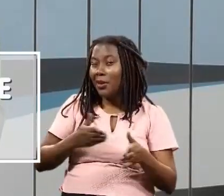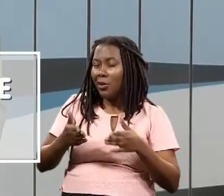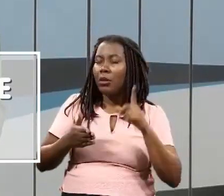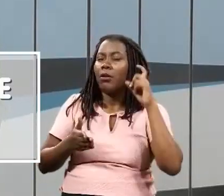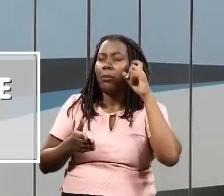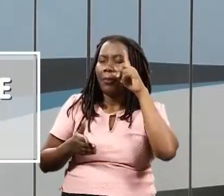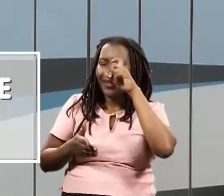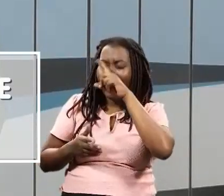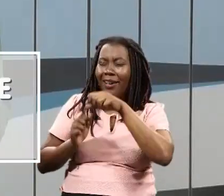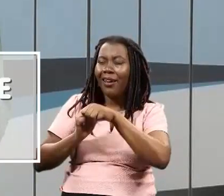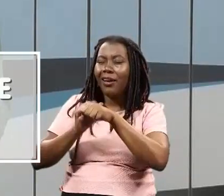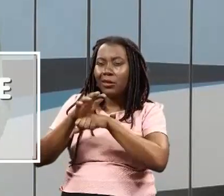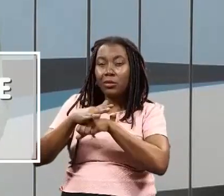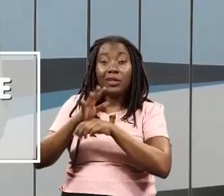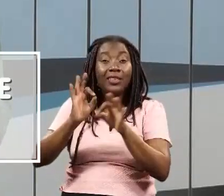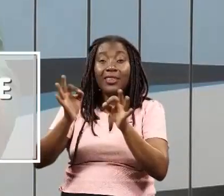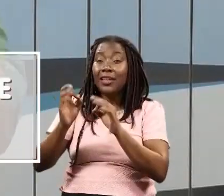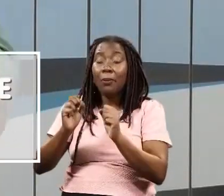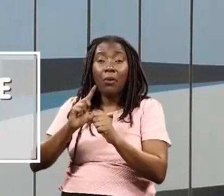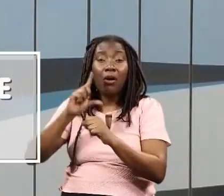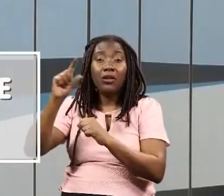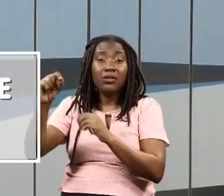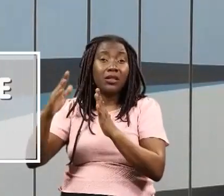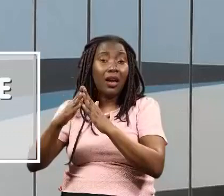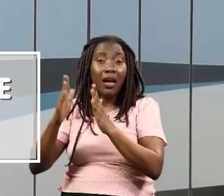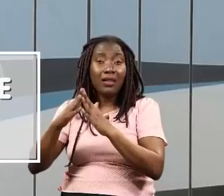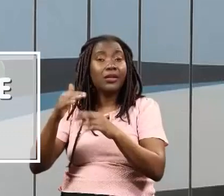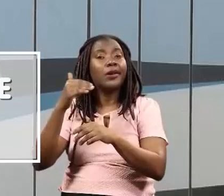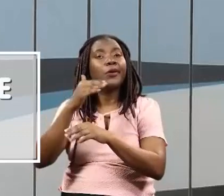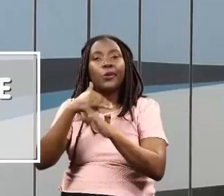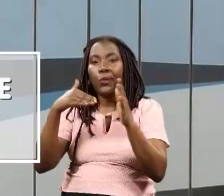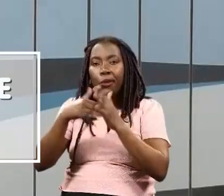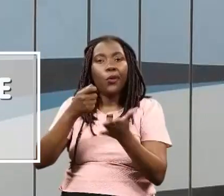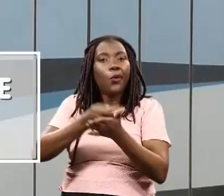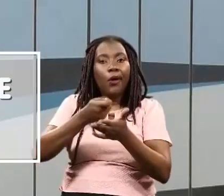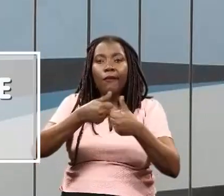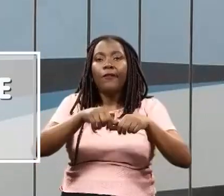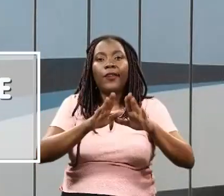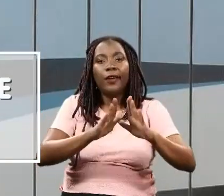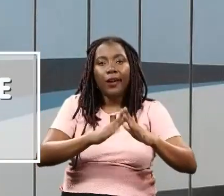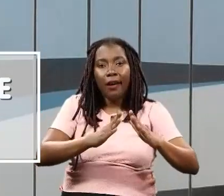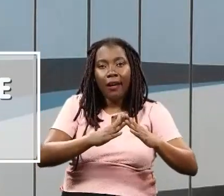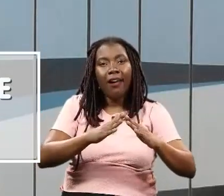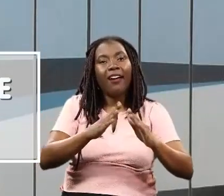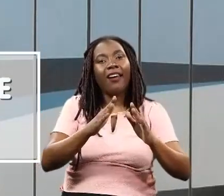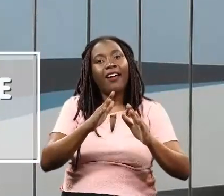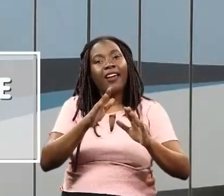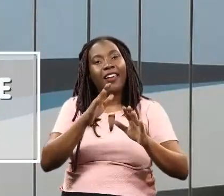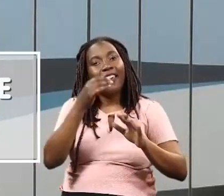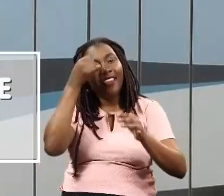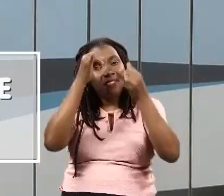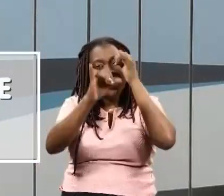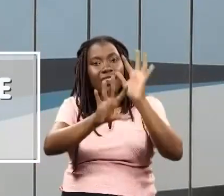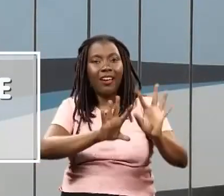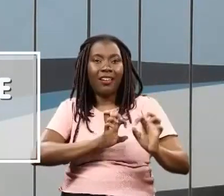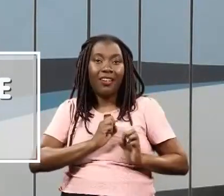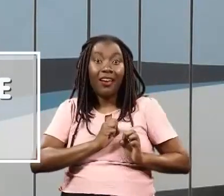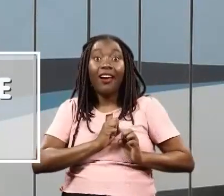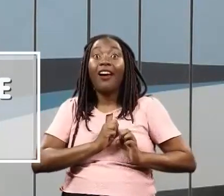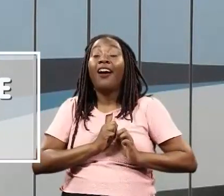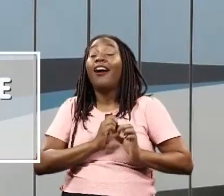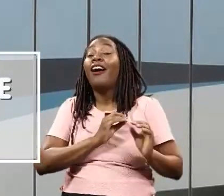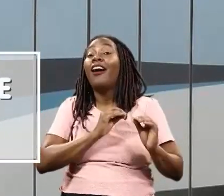pandemia. Ninguém podia sair de casa. Sim. Todo mundo tinha que ficar de quarentena para evitar o contágio. Fomos todos para onde? Celular. Para as